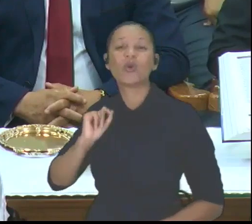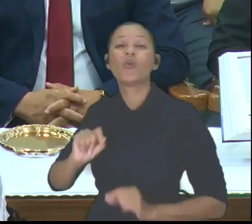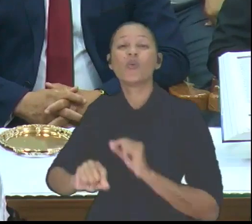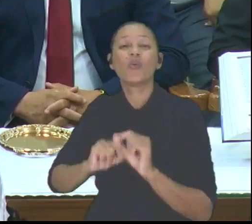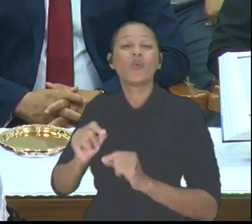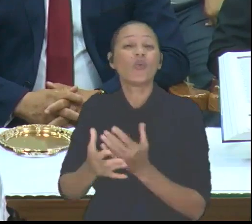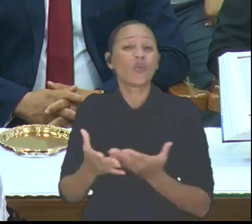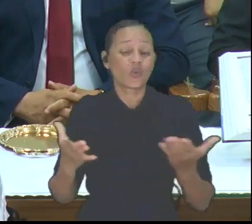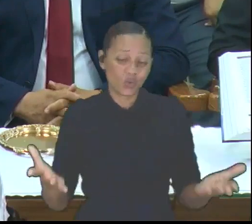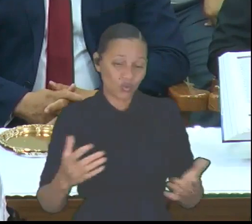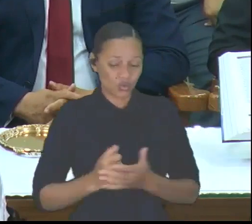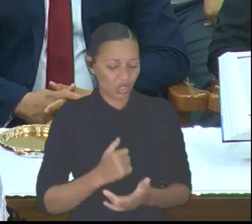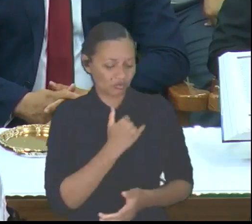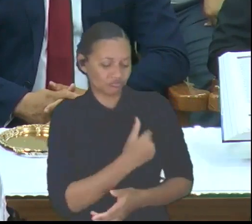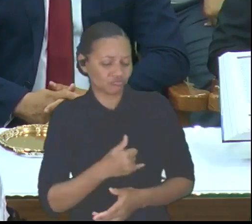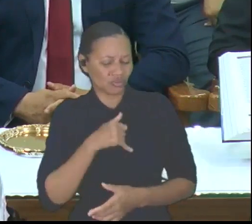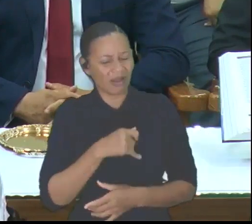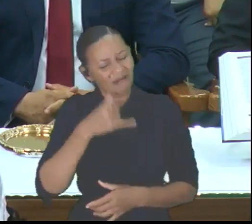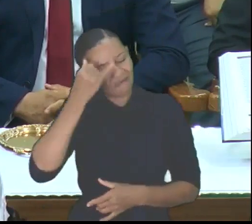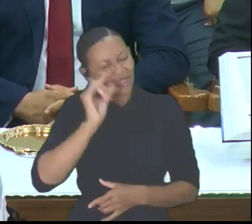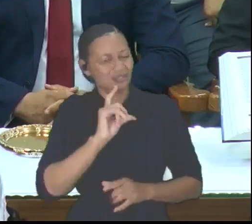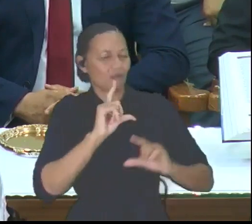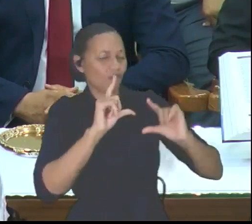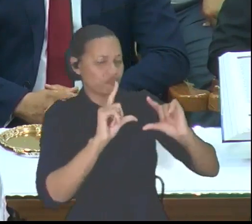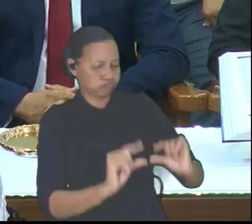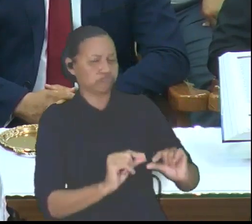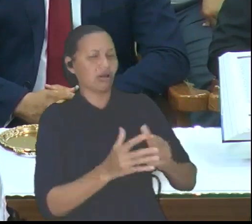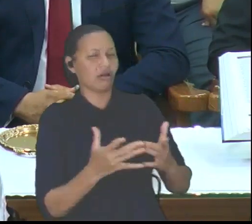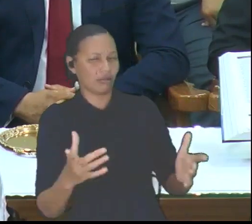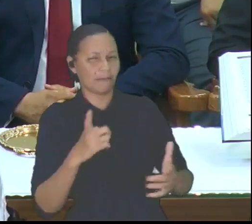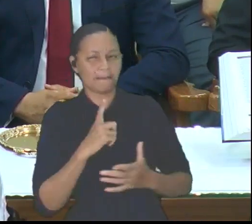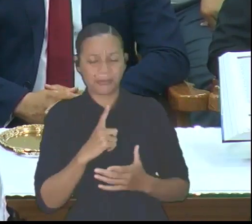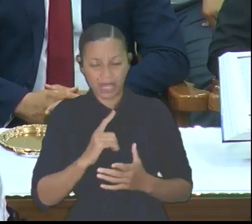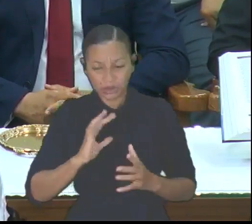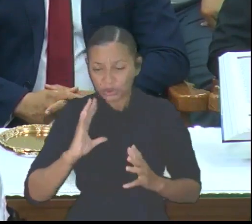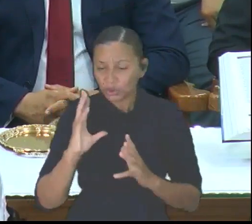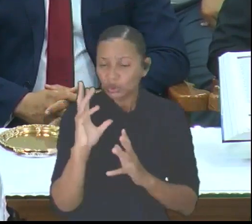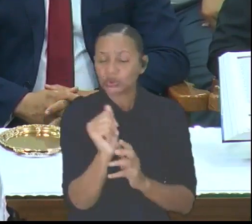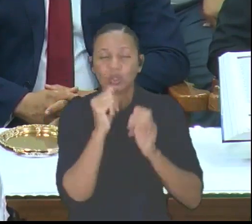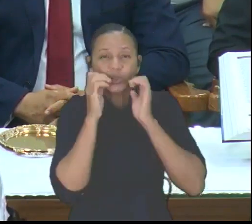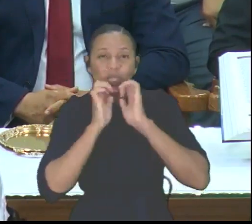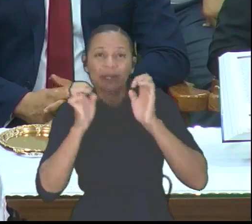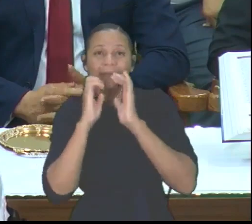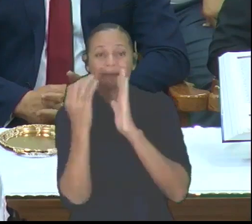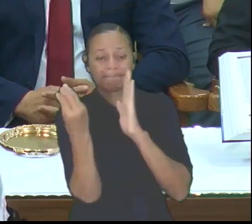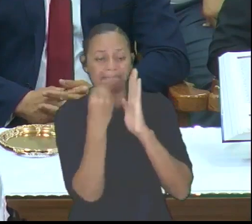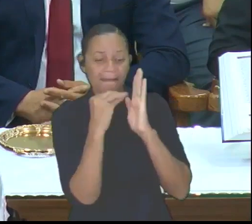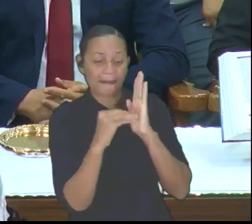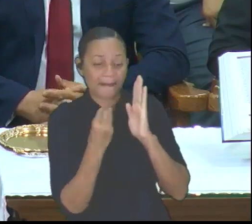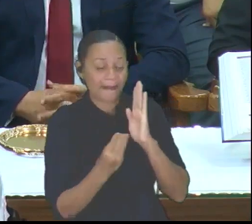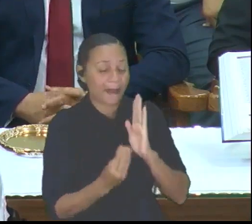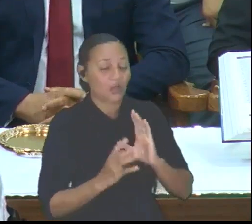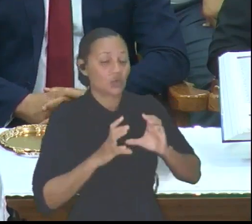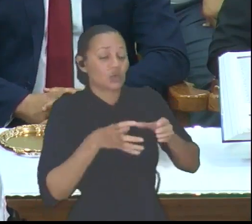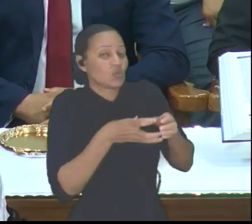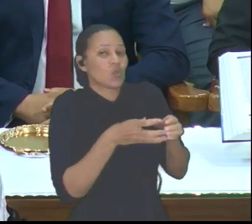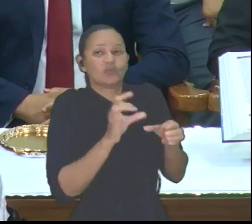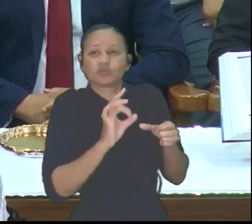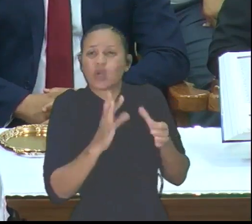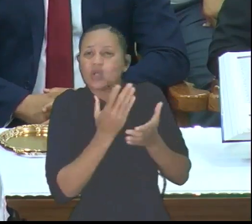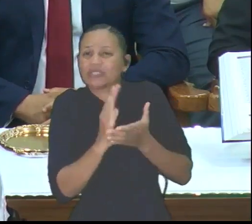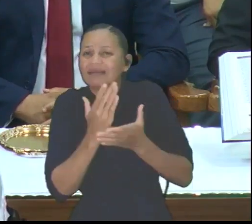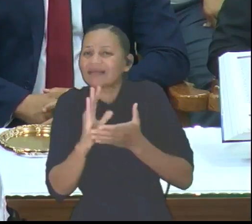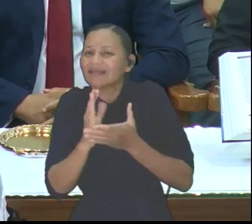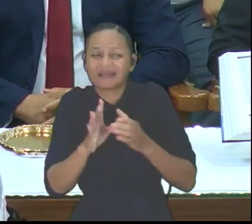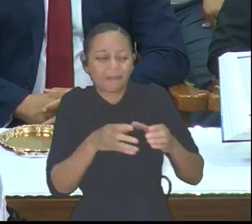mais a falar de Tomé. Os evangelhos sinóticos, eles trazem o nome de Tomé apenas na lista do colégio apostólico, que nada mais fala de